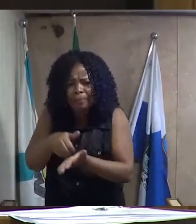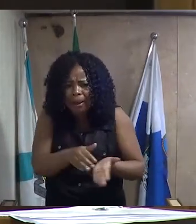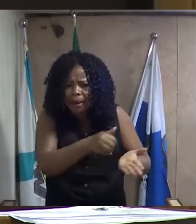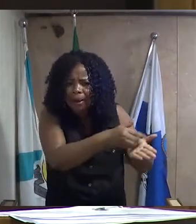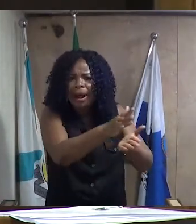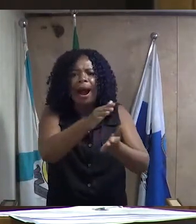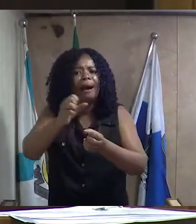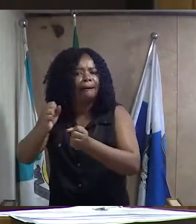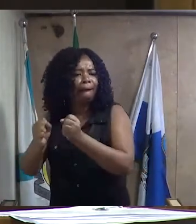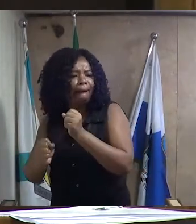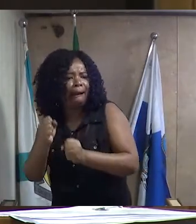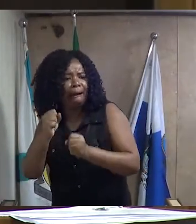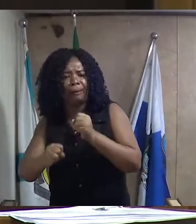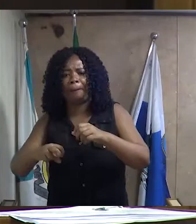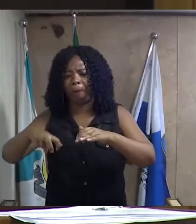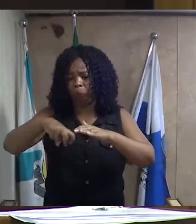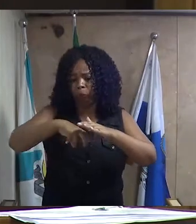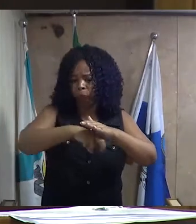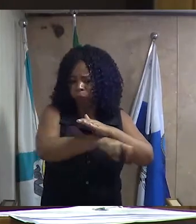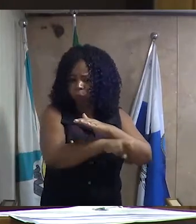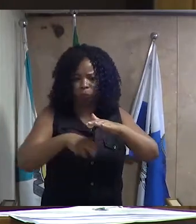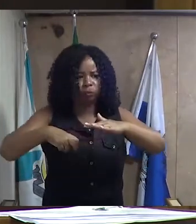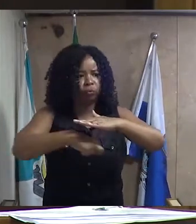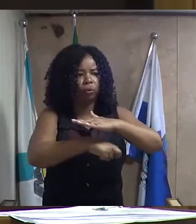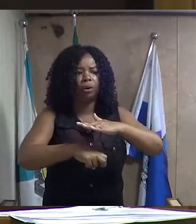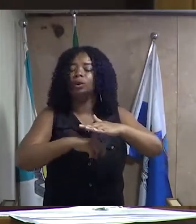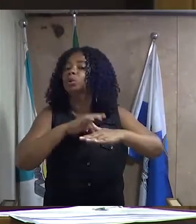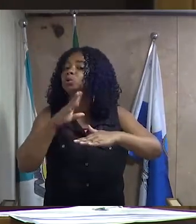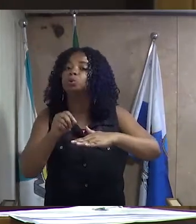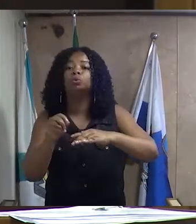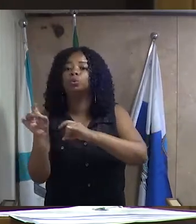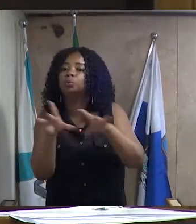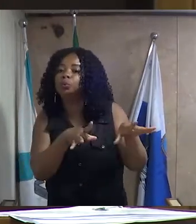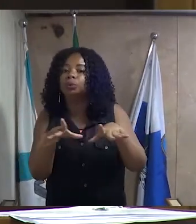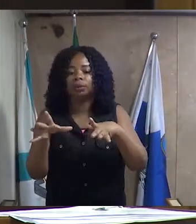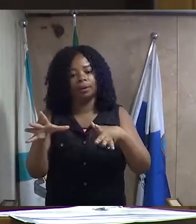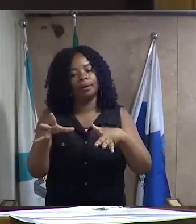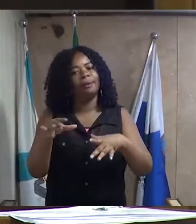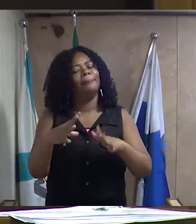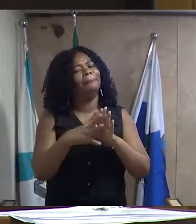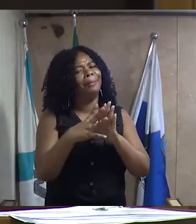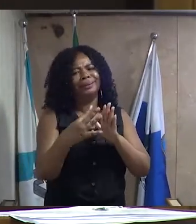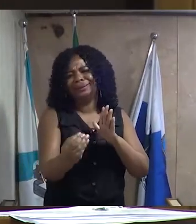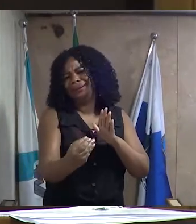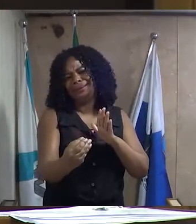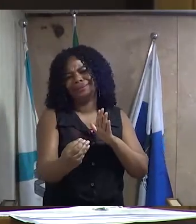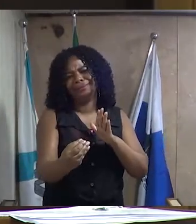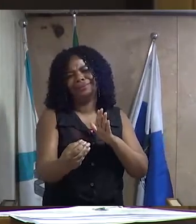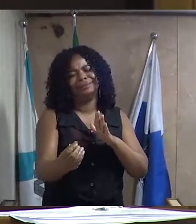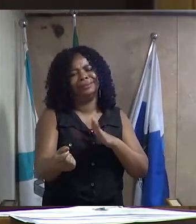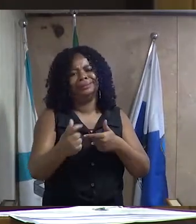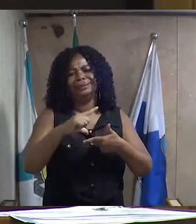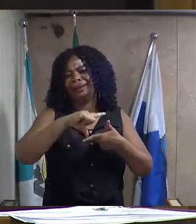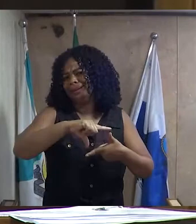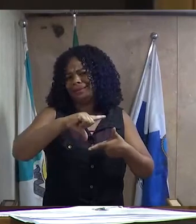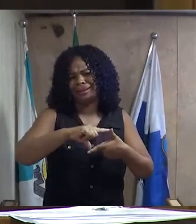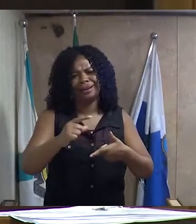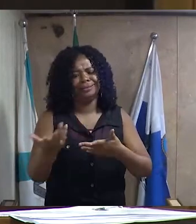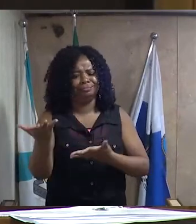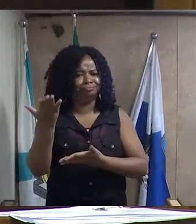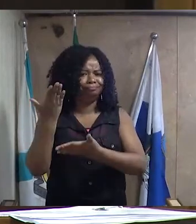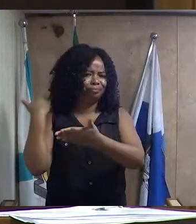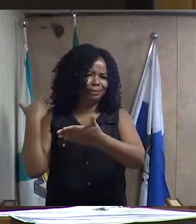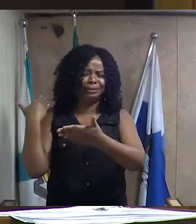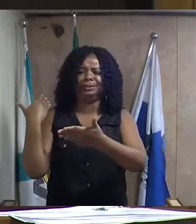carros, empates, entre outros. Esse modelo está ultrapassado. As empresas